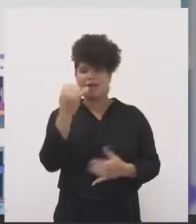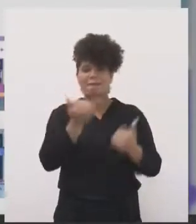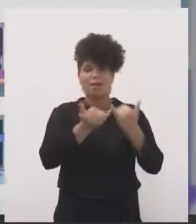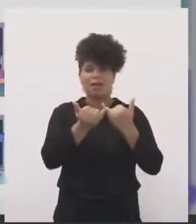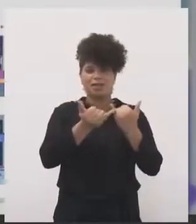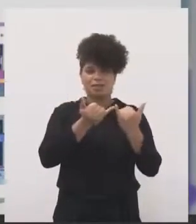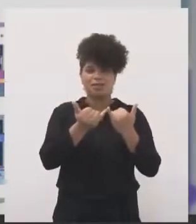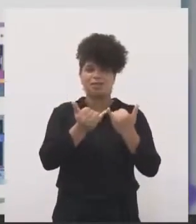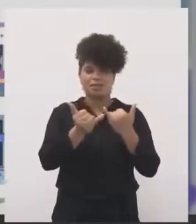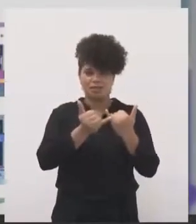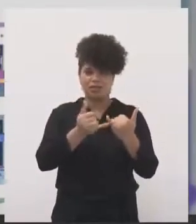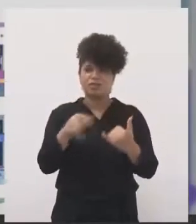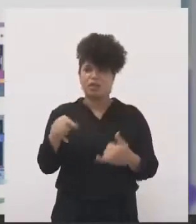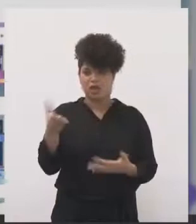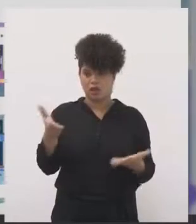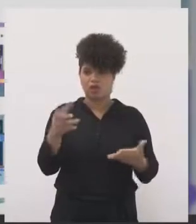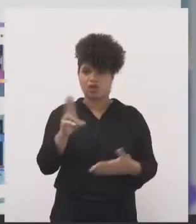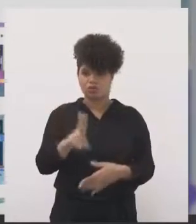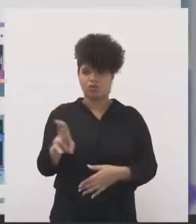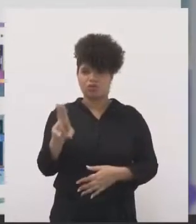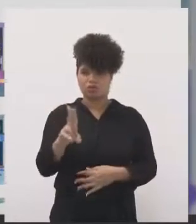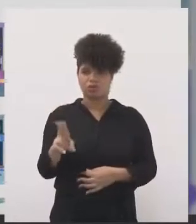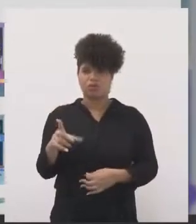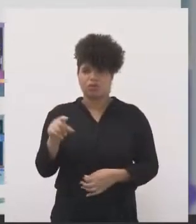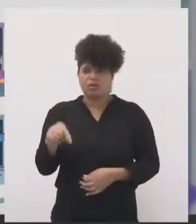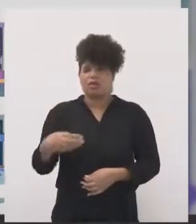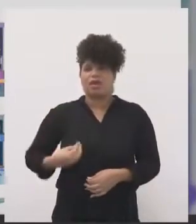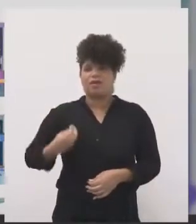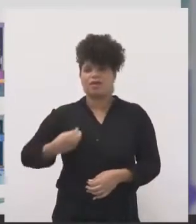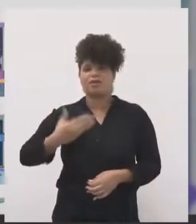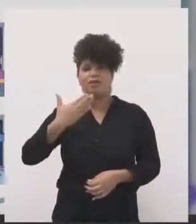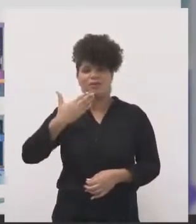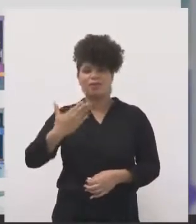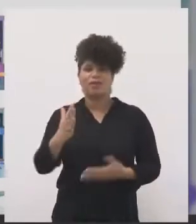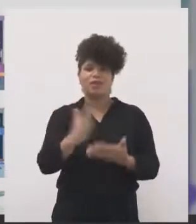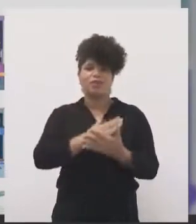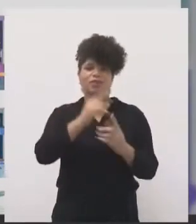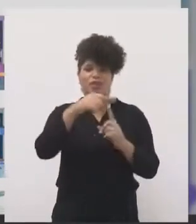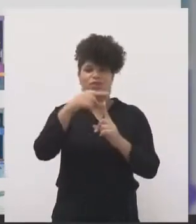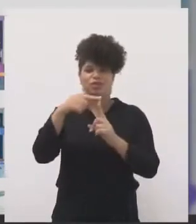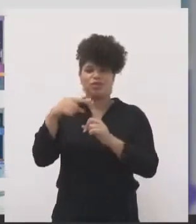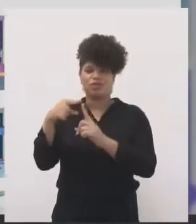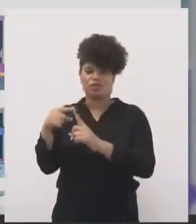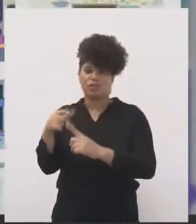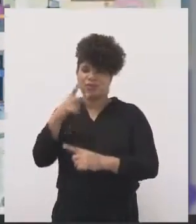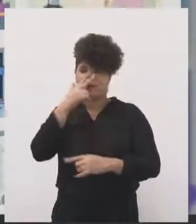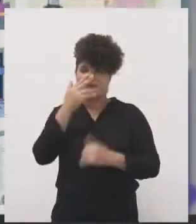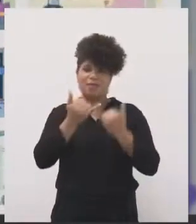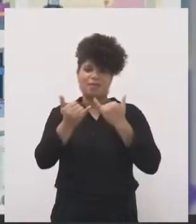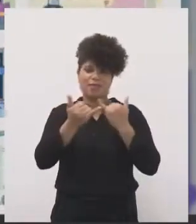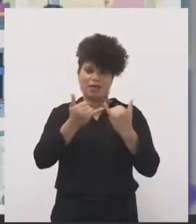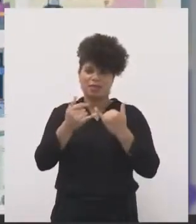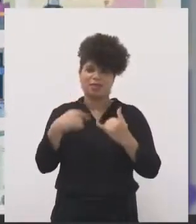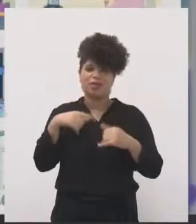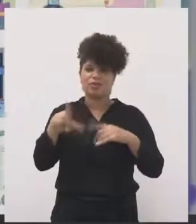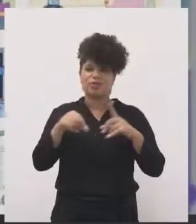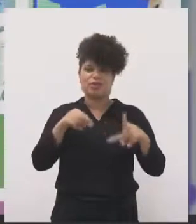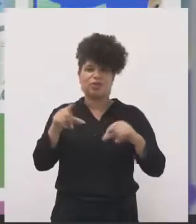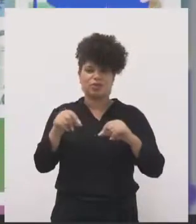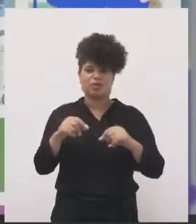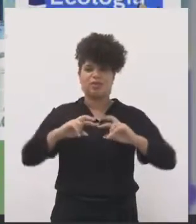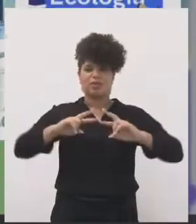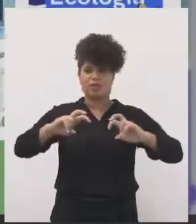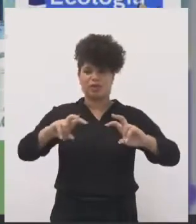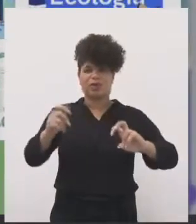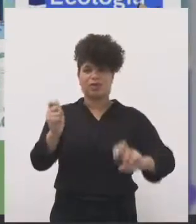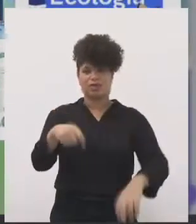semelhantes, inclusive o que eu estou usando está aqui também, então já mostra algumas coisinhas aqui semelhantes que eu posso explorar.